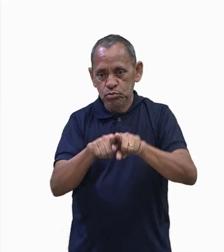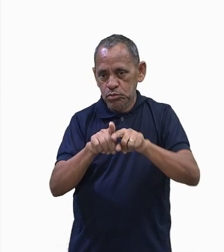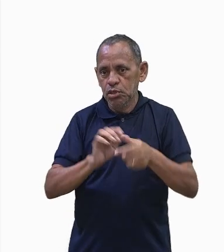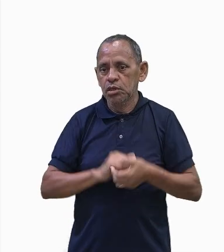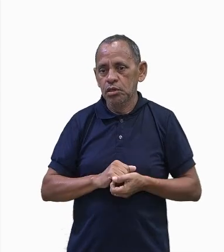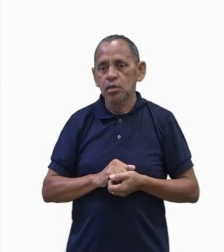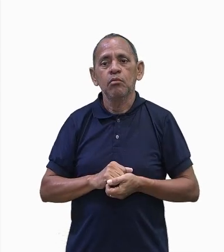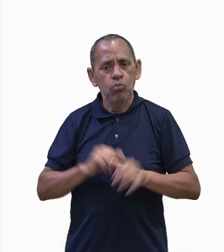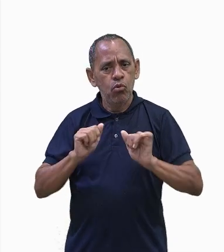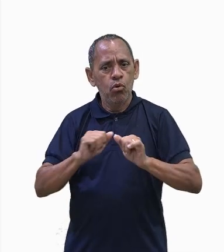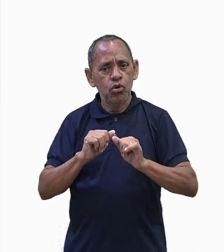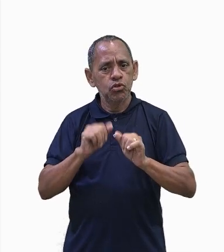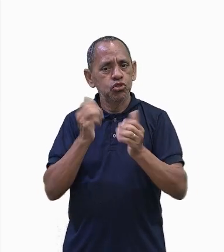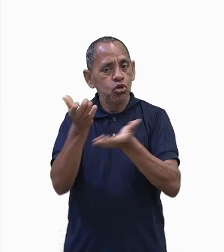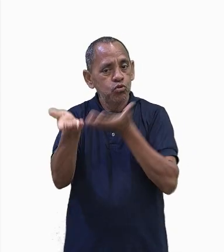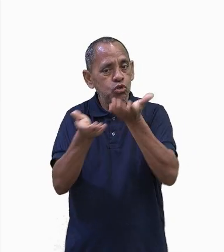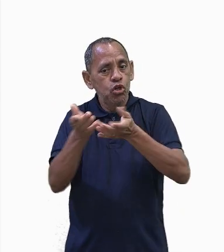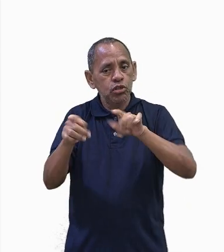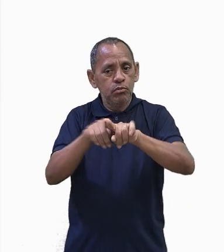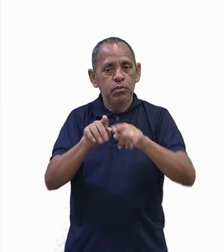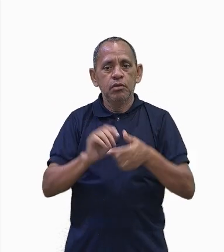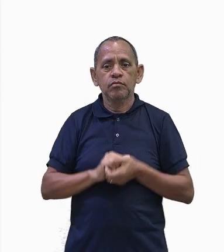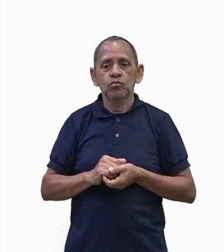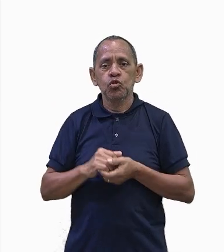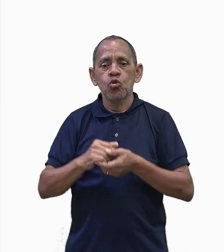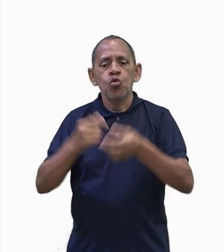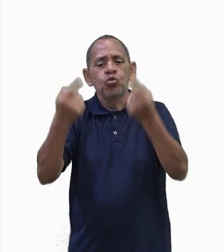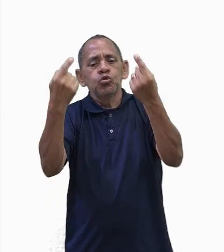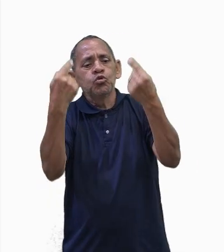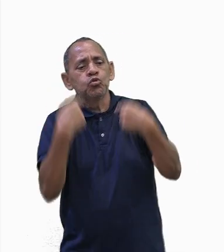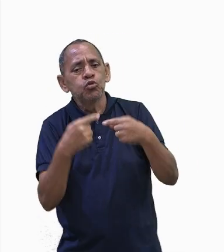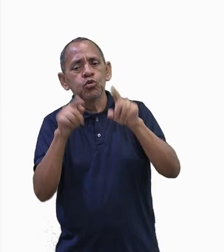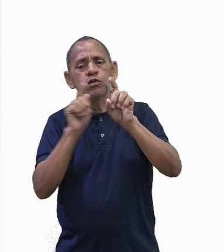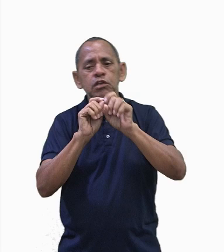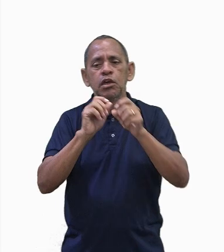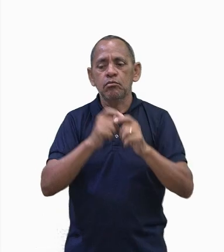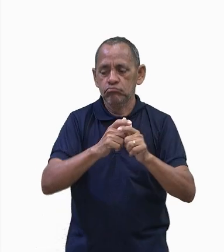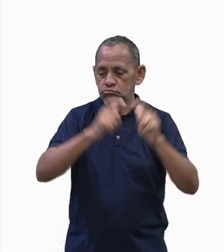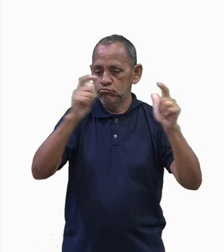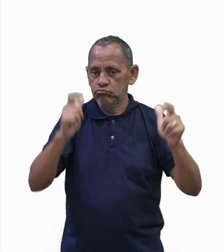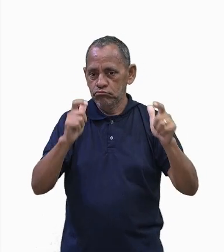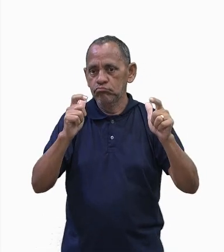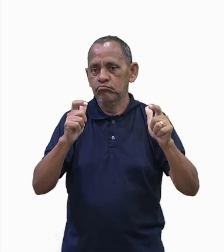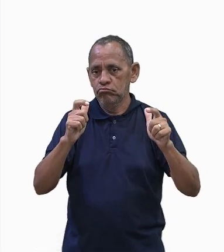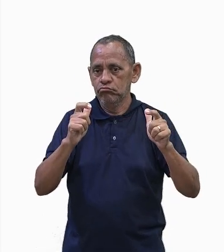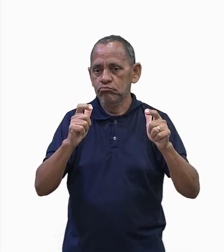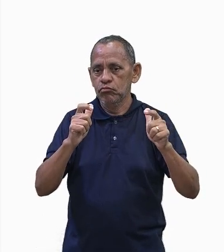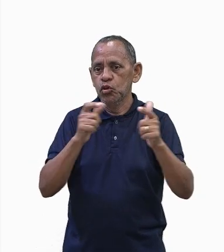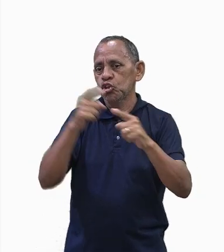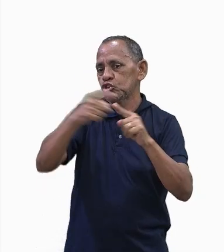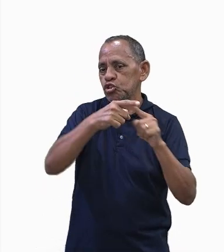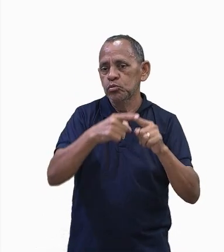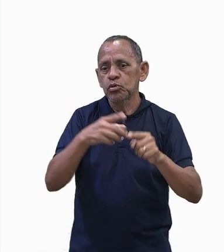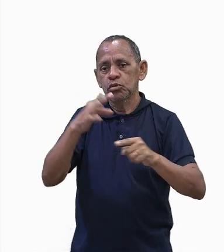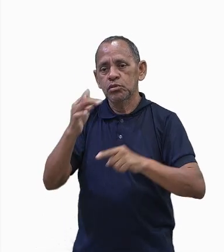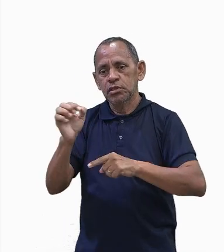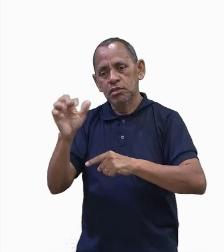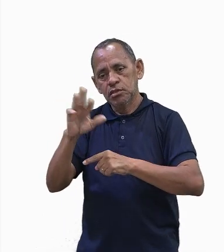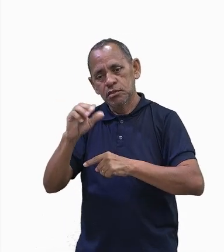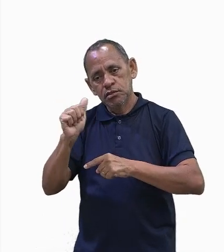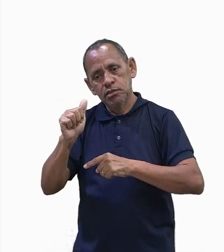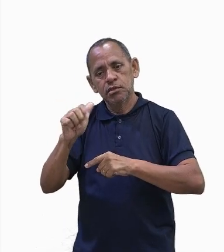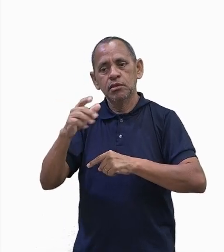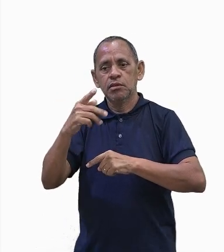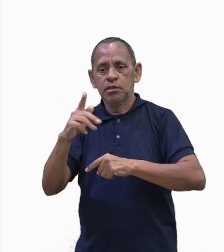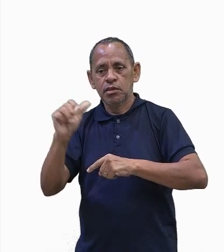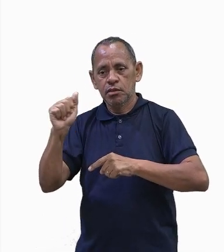gênica. Os desafios dessa terapia, então, abrangem, né, que tem um grande potencial, mas enfrenta alguns